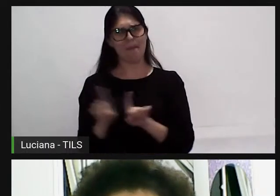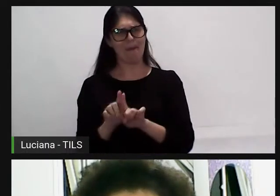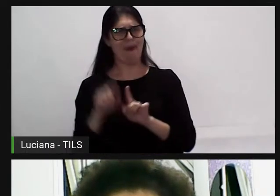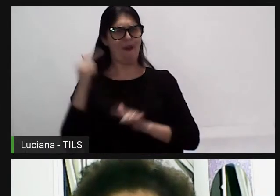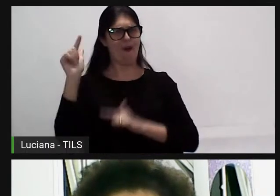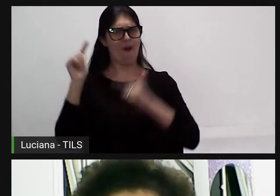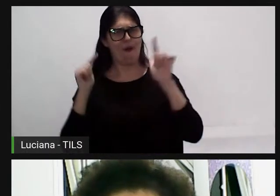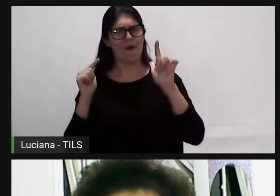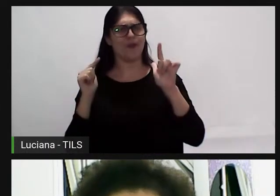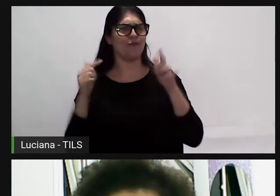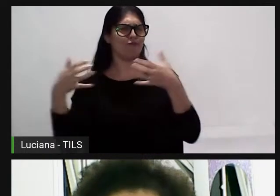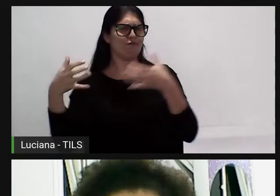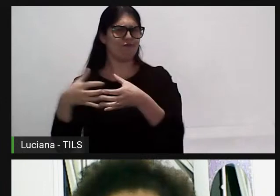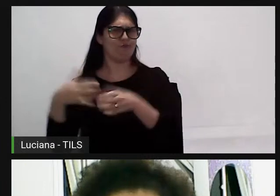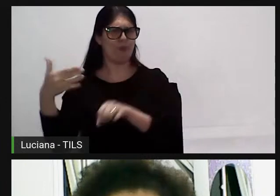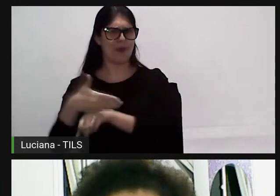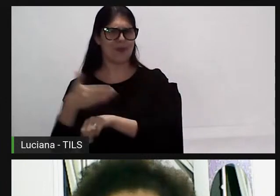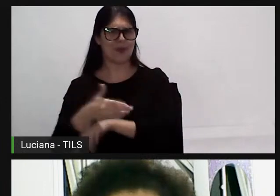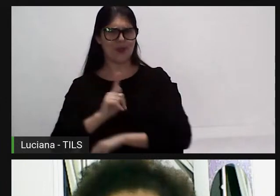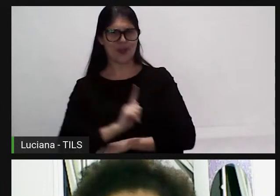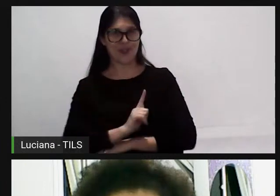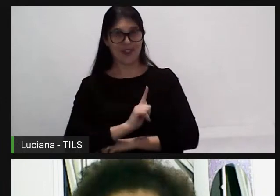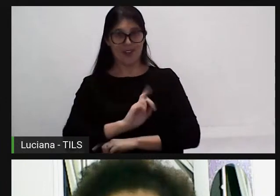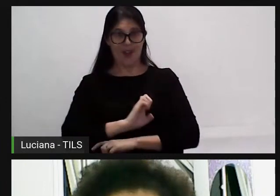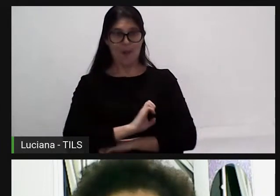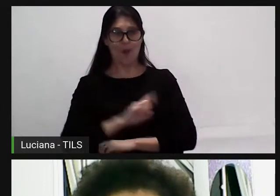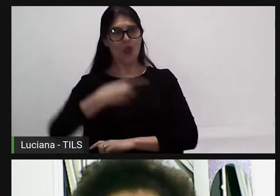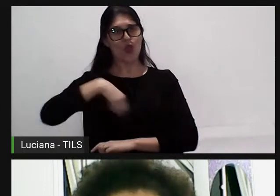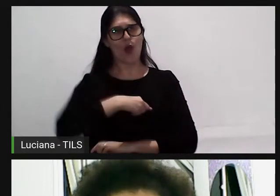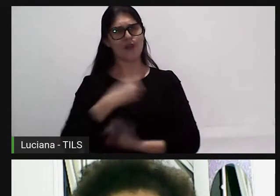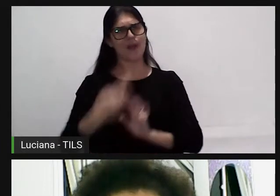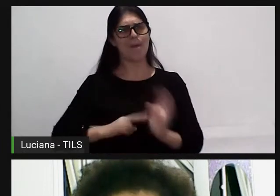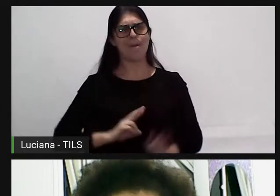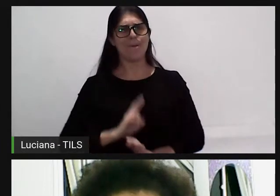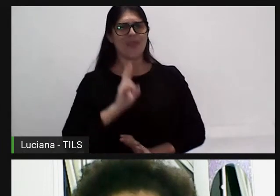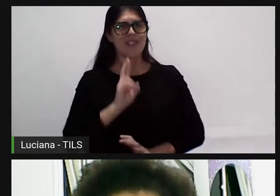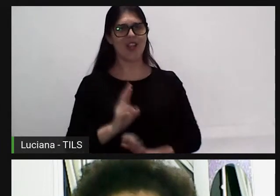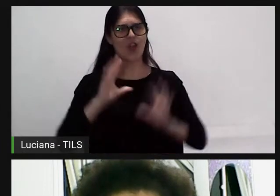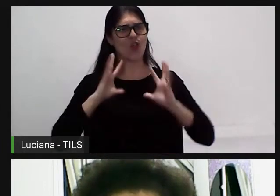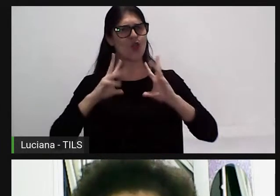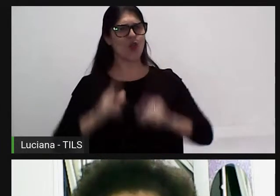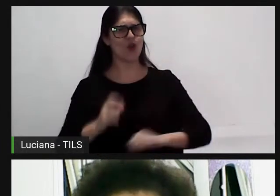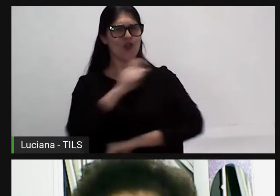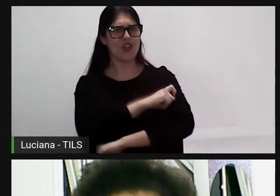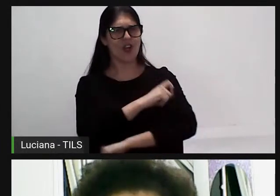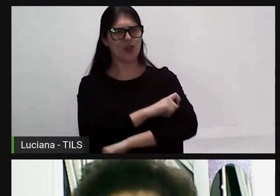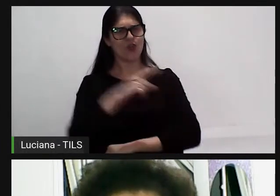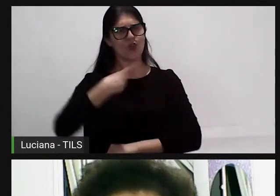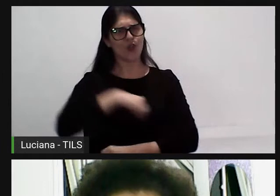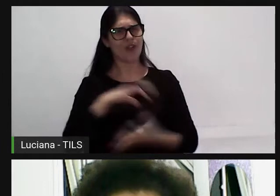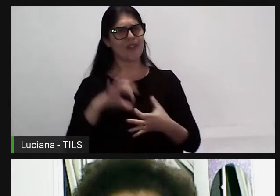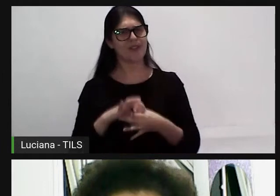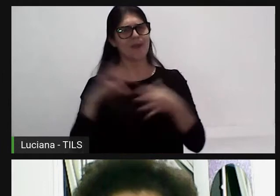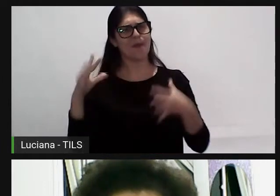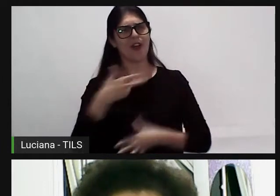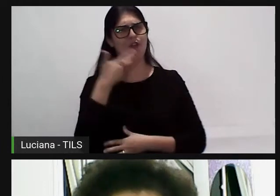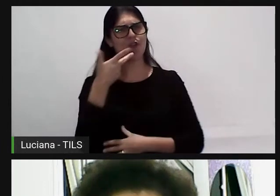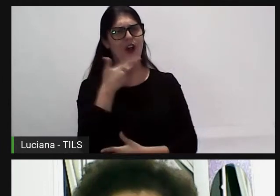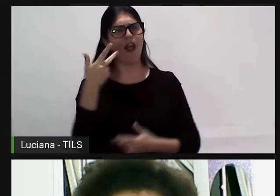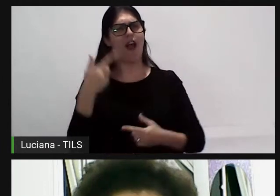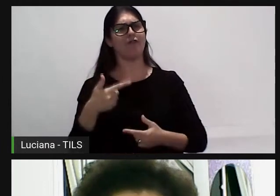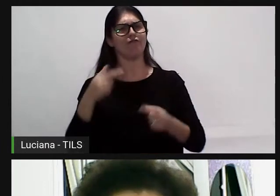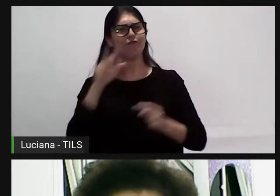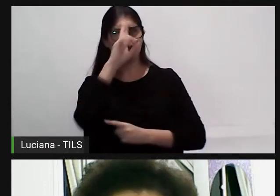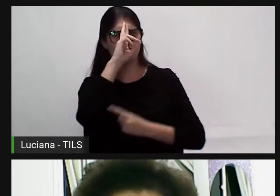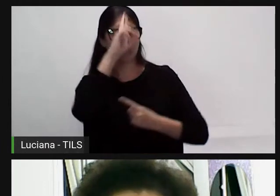no Grêmio, estamos aqui para representar vocês, os estudantes, para mostrar que a gente tem liberdade para estar falando com a direção, para estar falando com